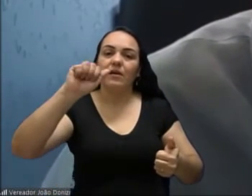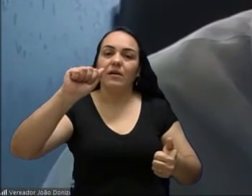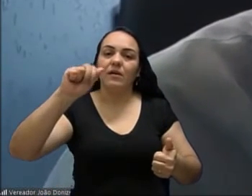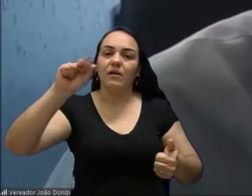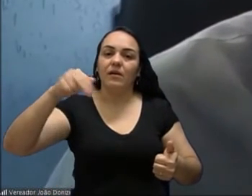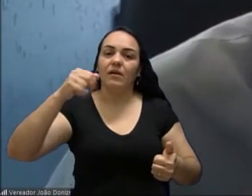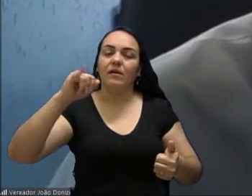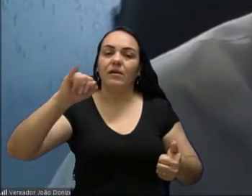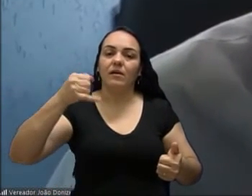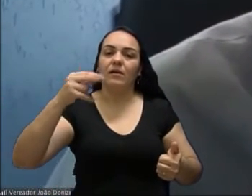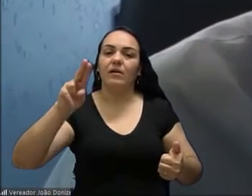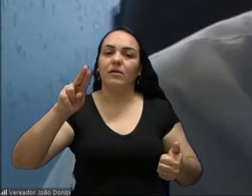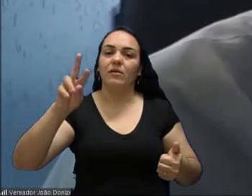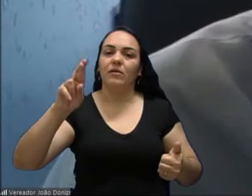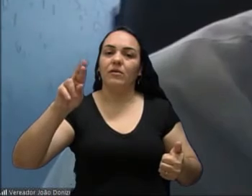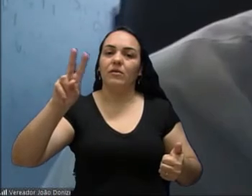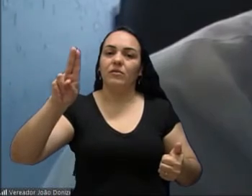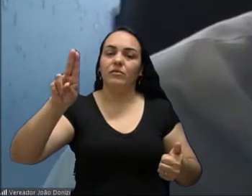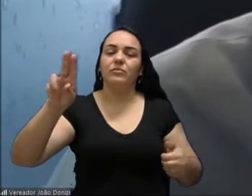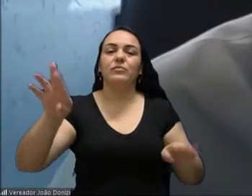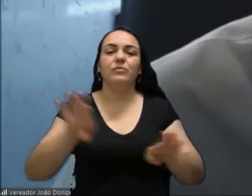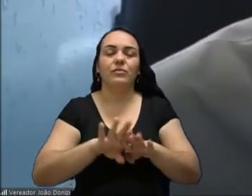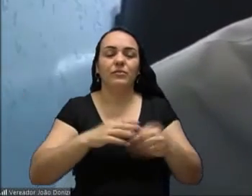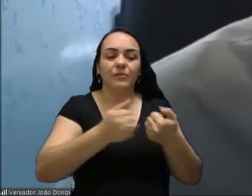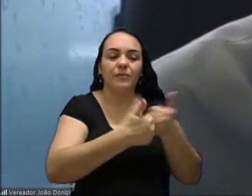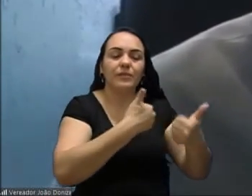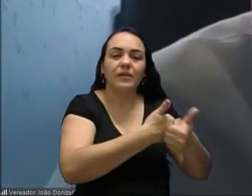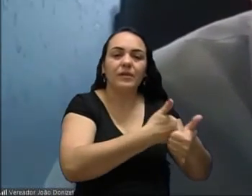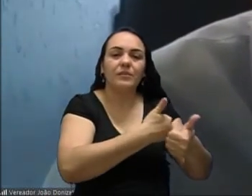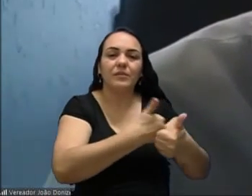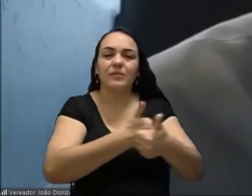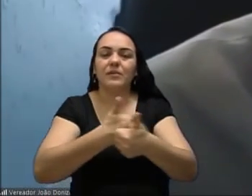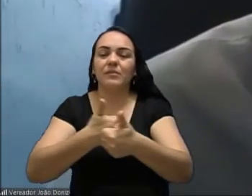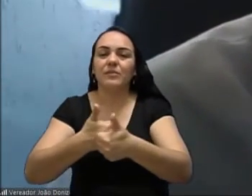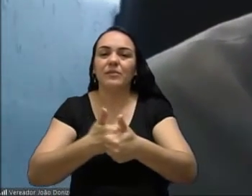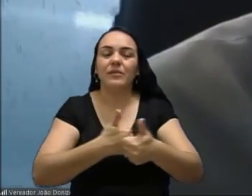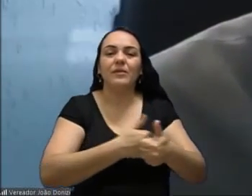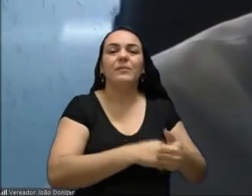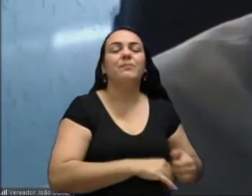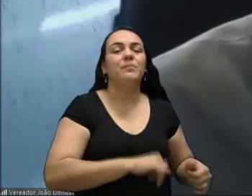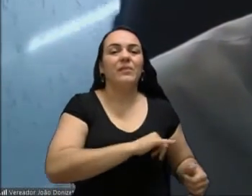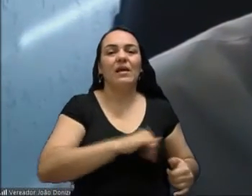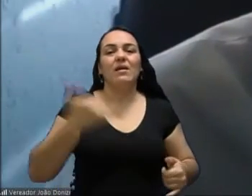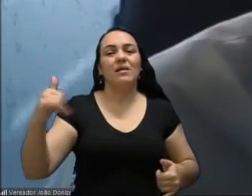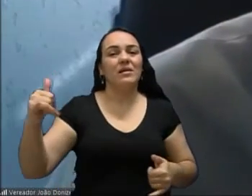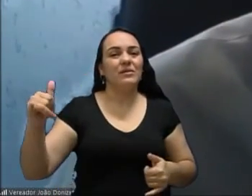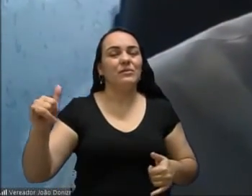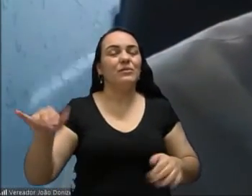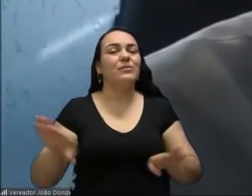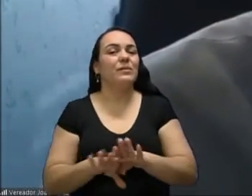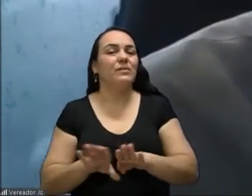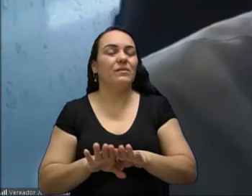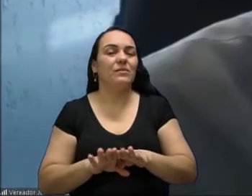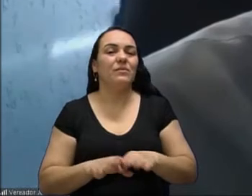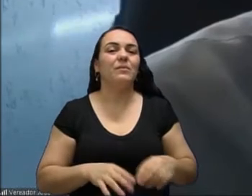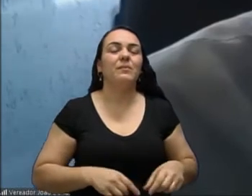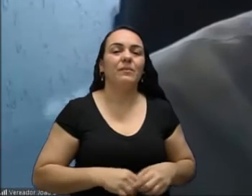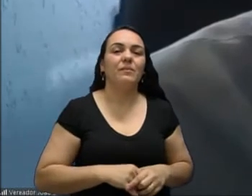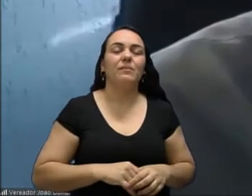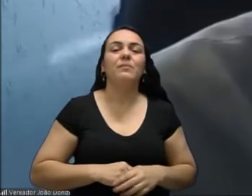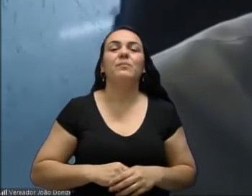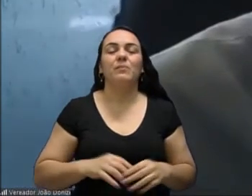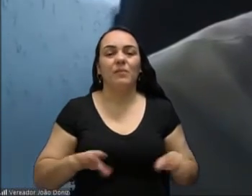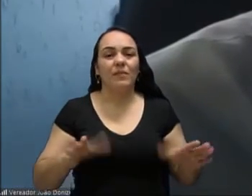de Sorocaba mas numa área lindeira que pertence à cidade de Itu mais especificamente ali na região da